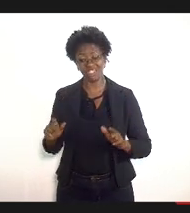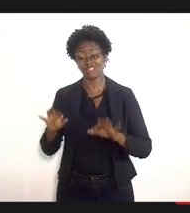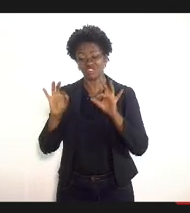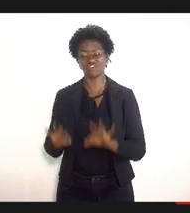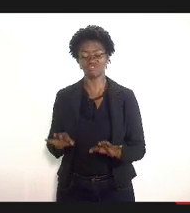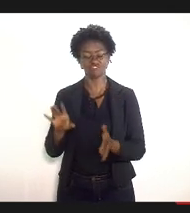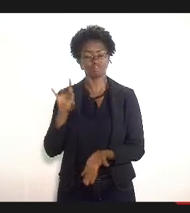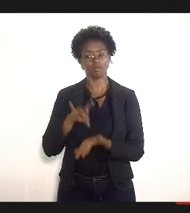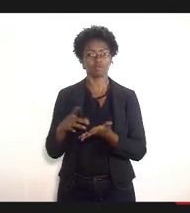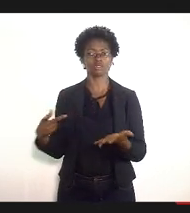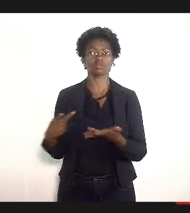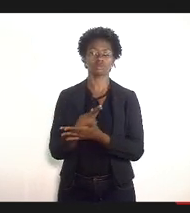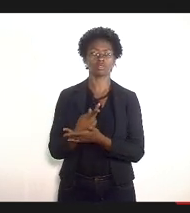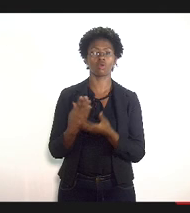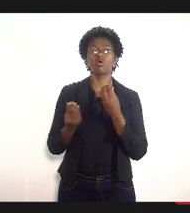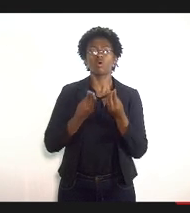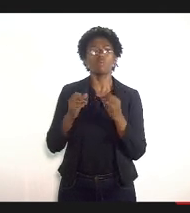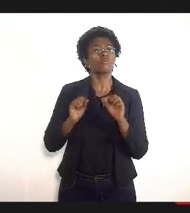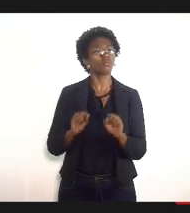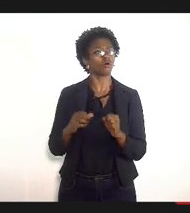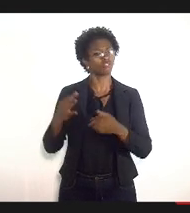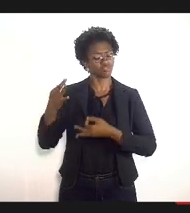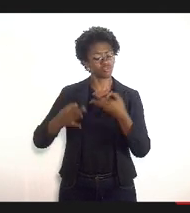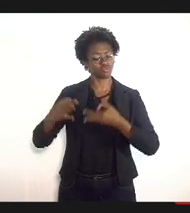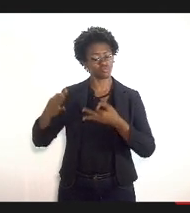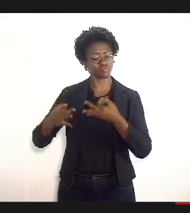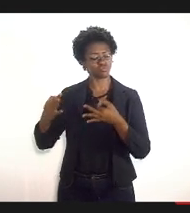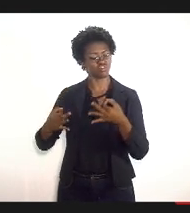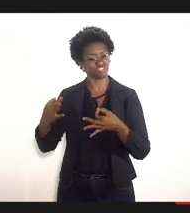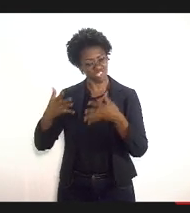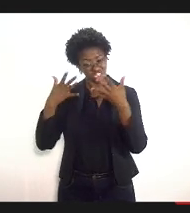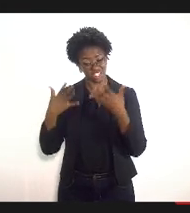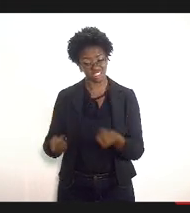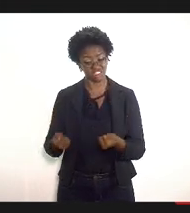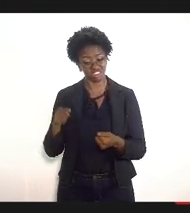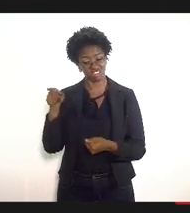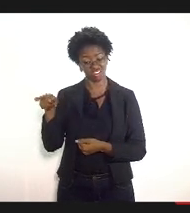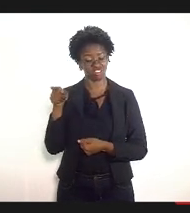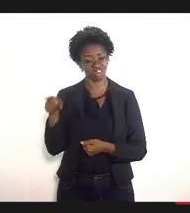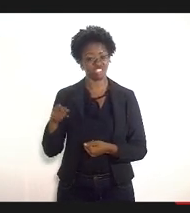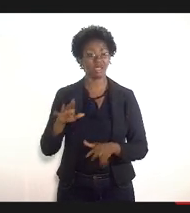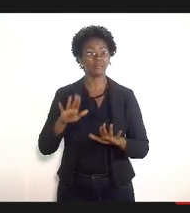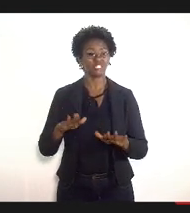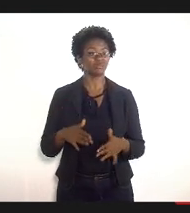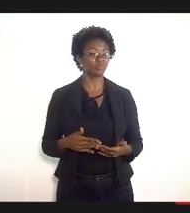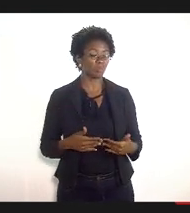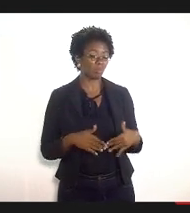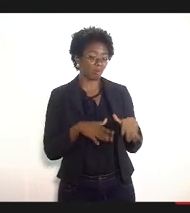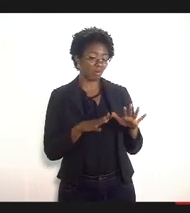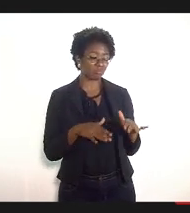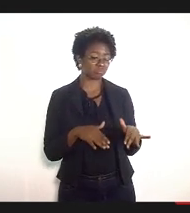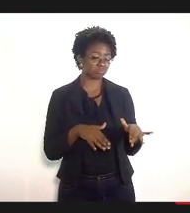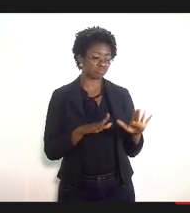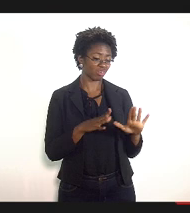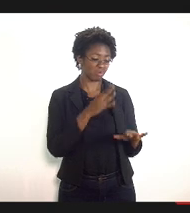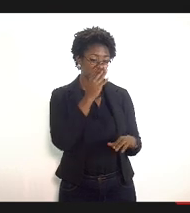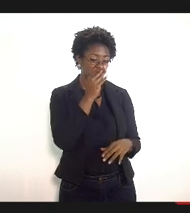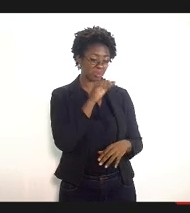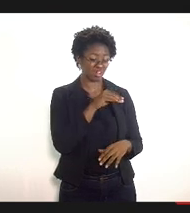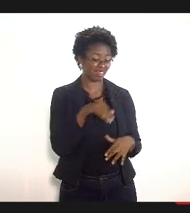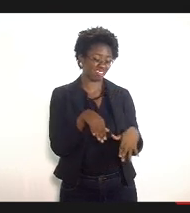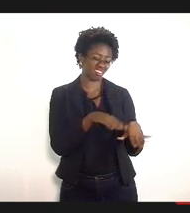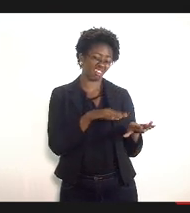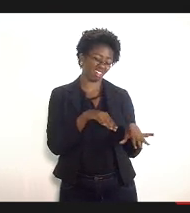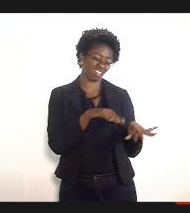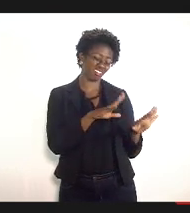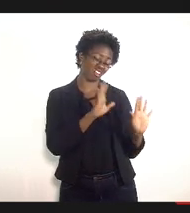que pode decisão de justiça seja empurrada pela barriga, seja procrastinada, né, pelo